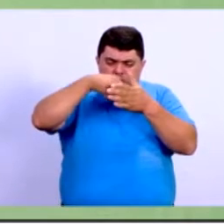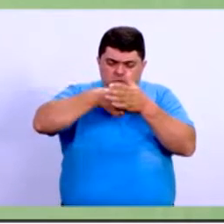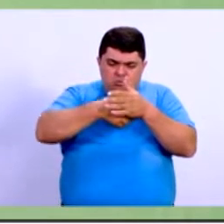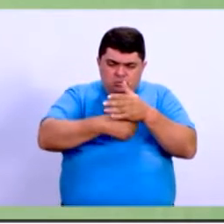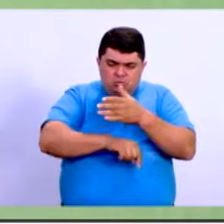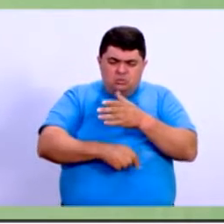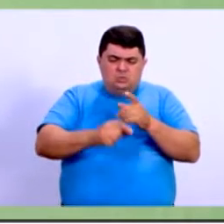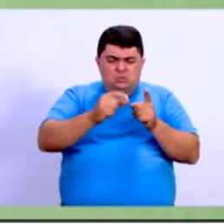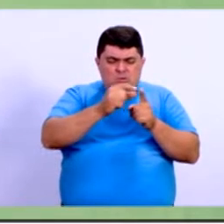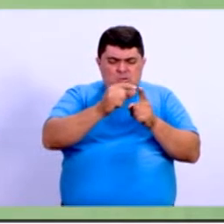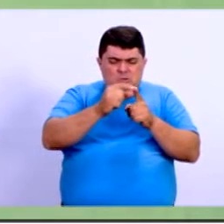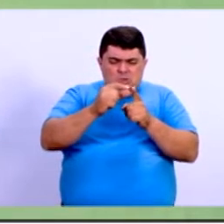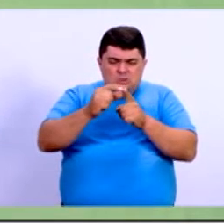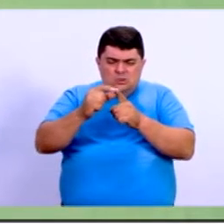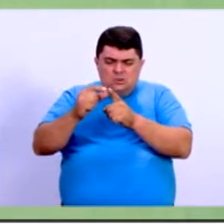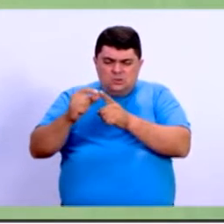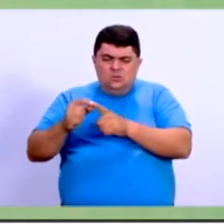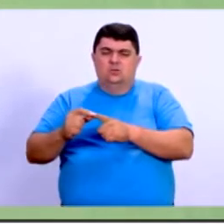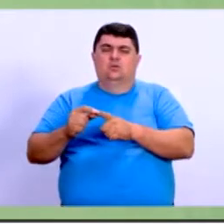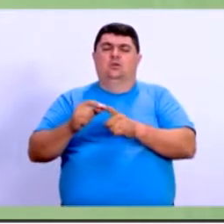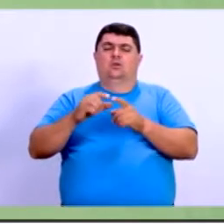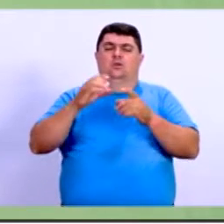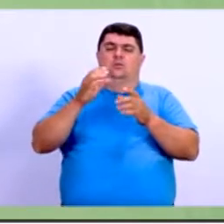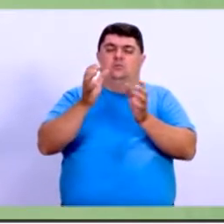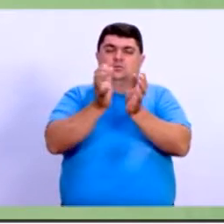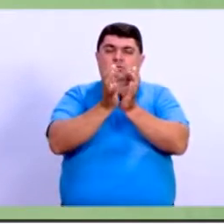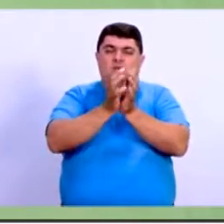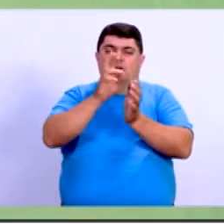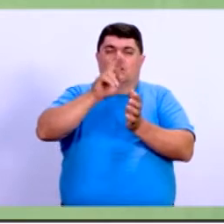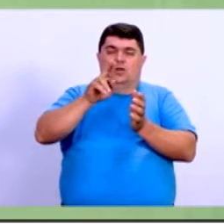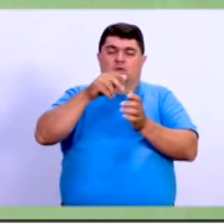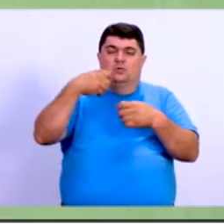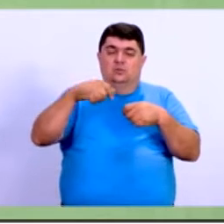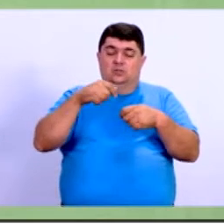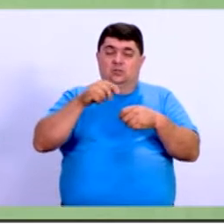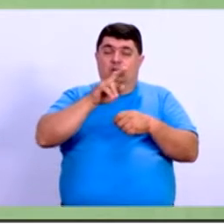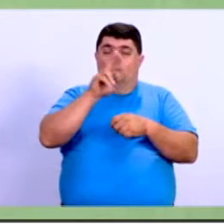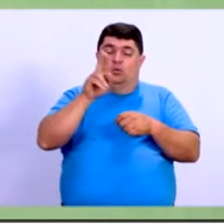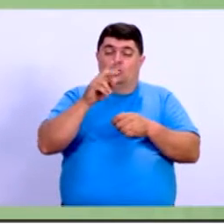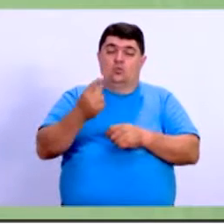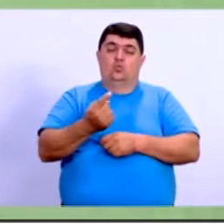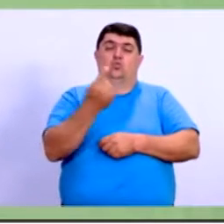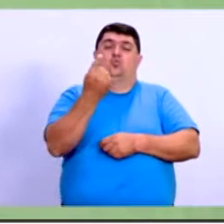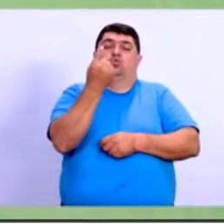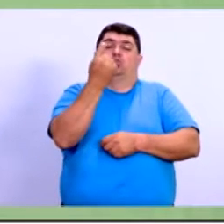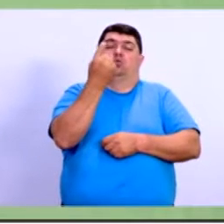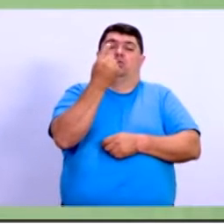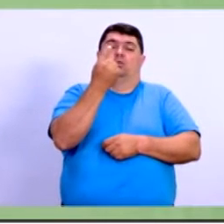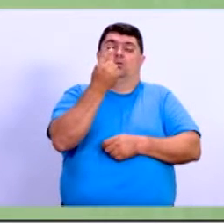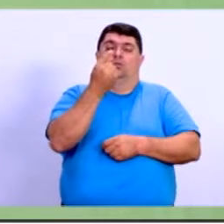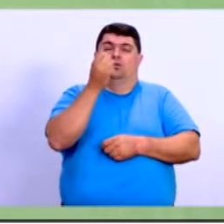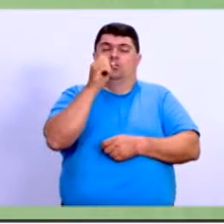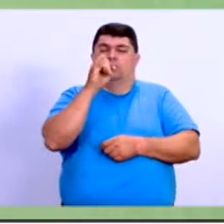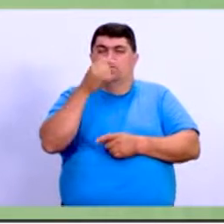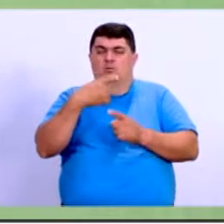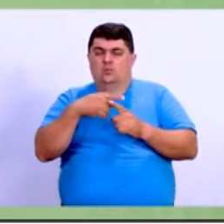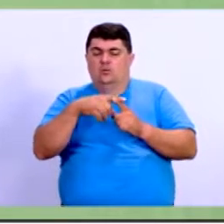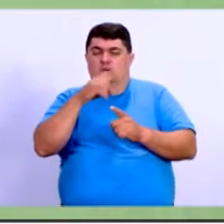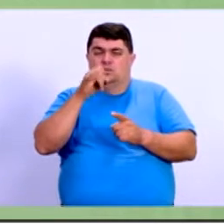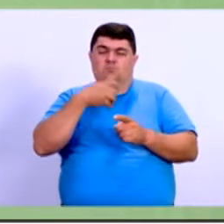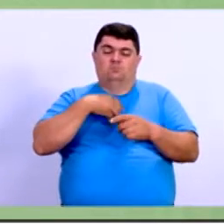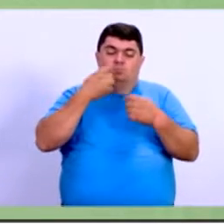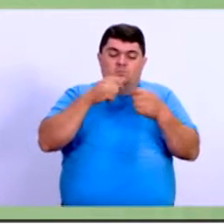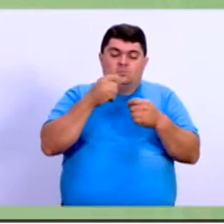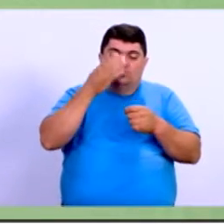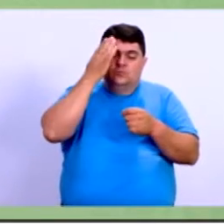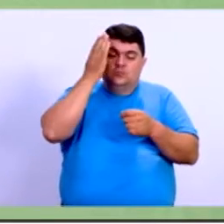O caso de uso, ele deve ter nome único. Por que o nome dele tem que ser único? Porque quando eu precisar saber qual é o caso de uso, eu não